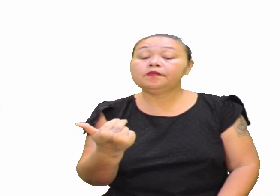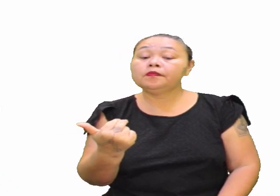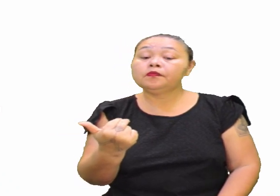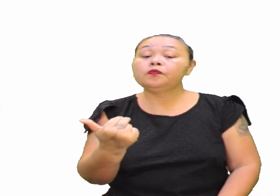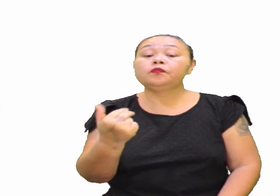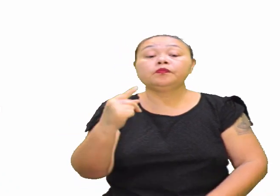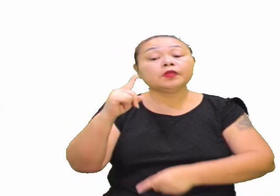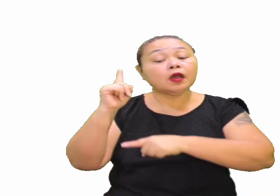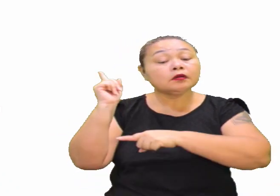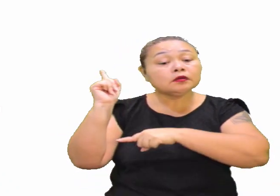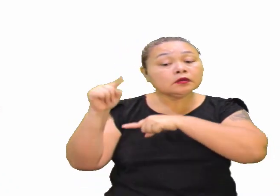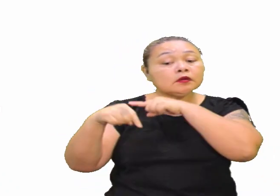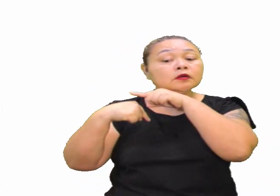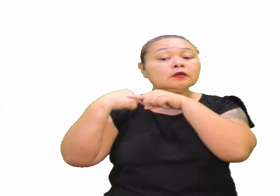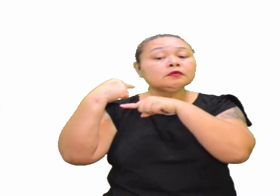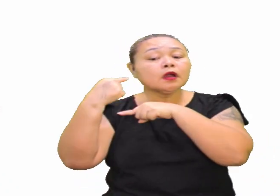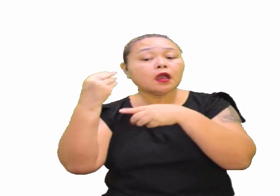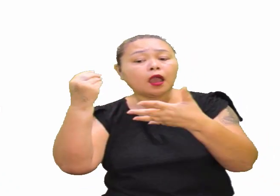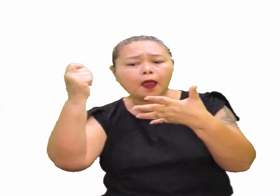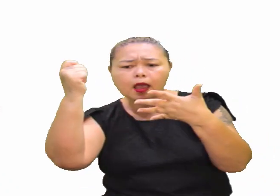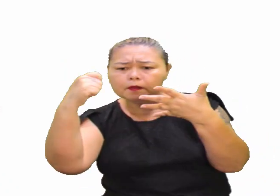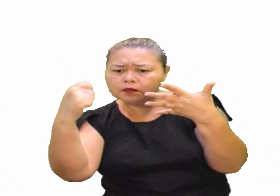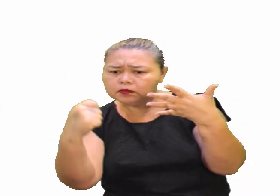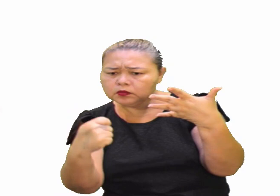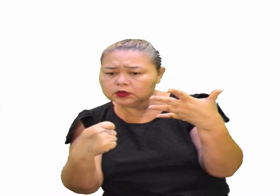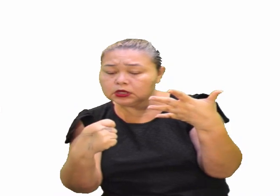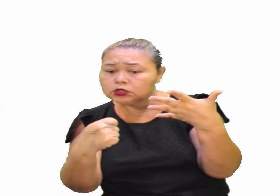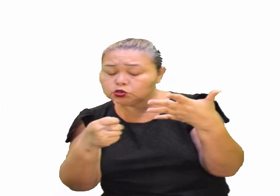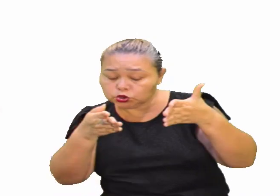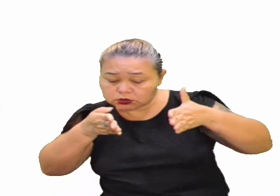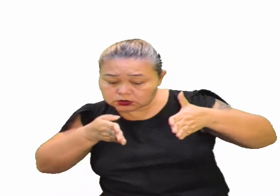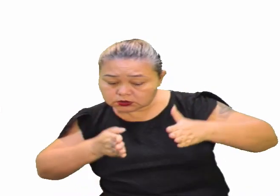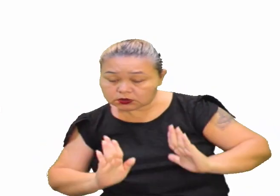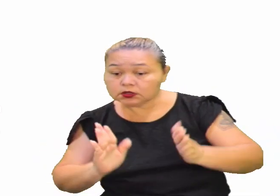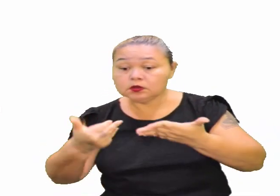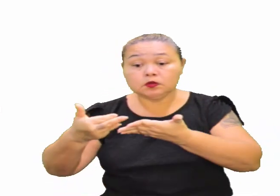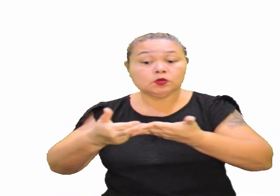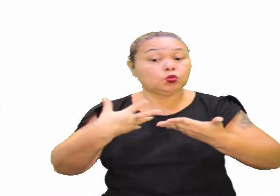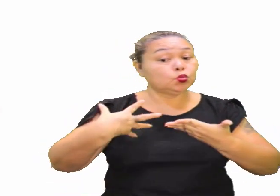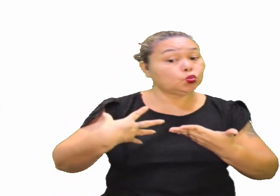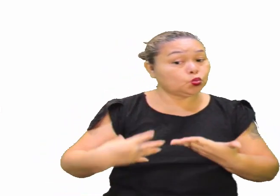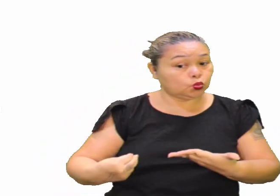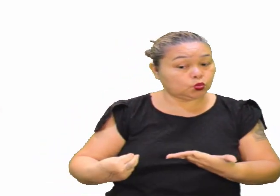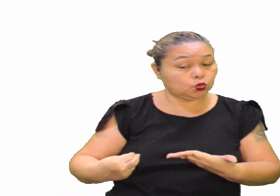pintada, então a mãe, ela é portadora do gene.